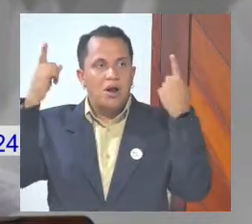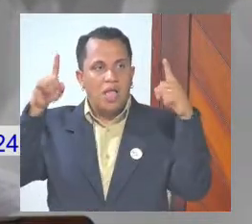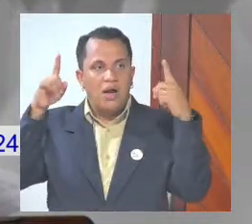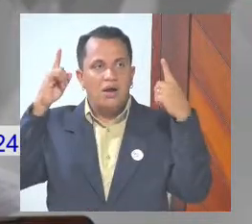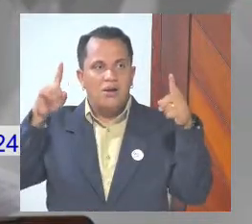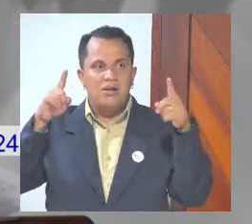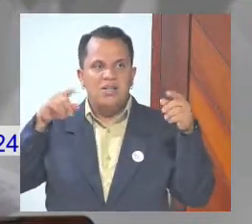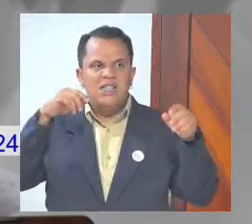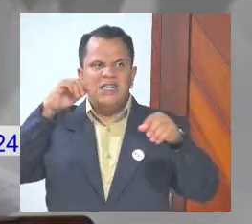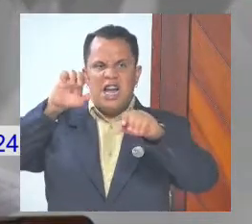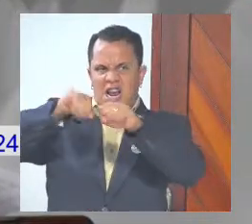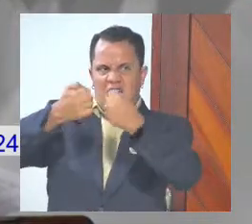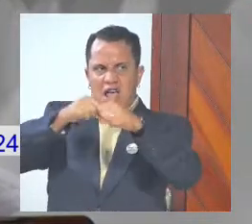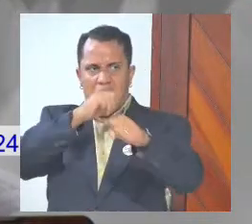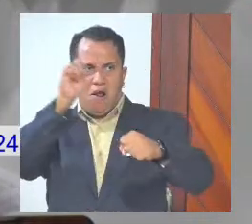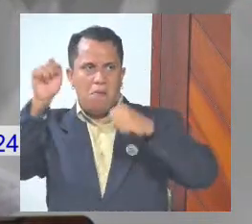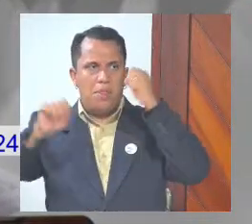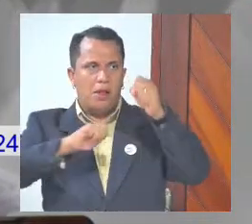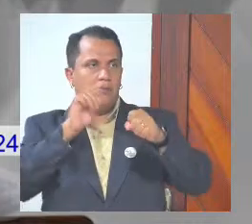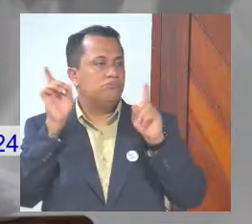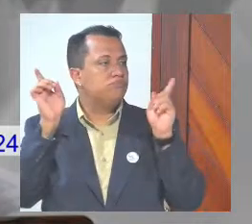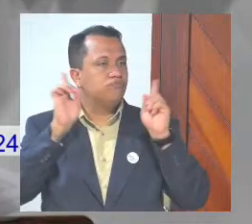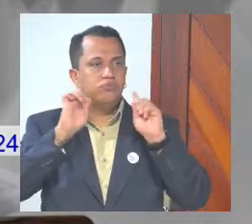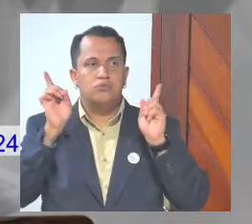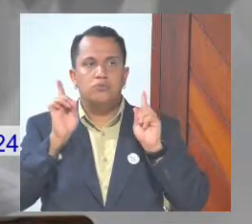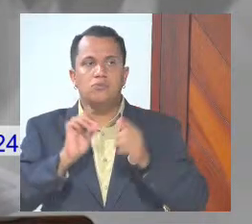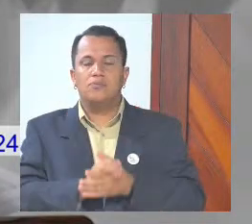no vandalismo.